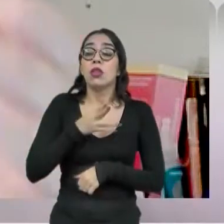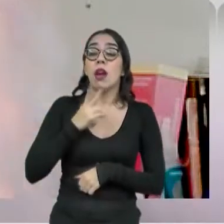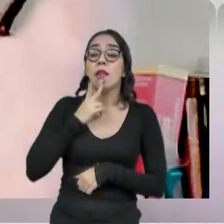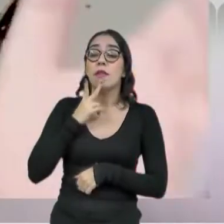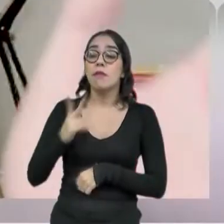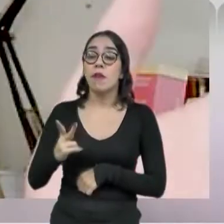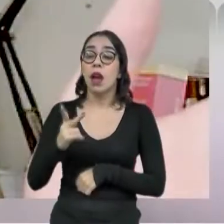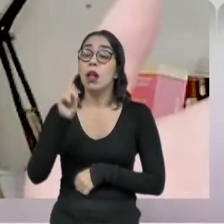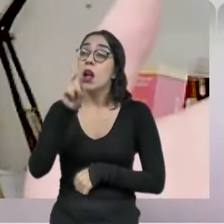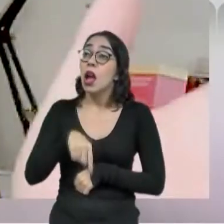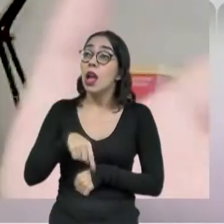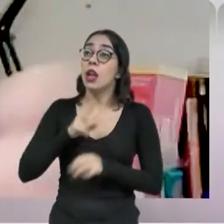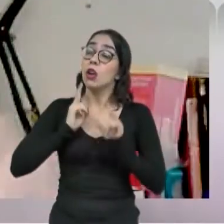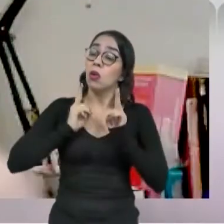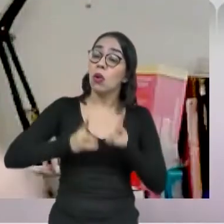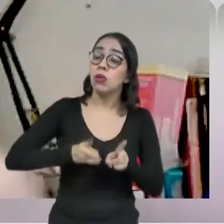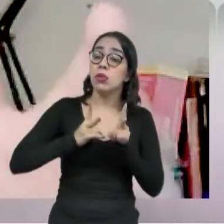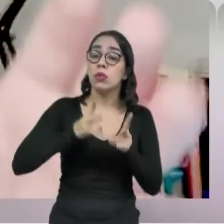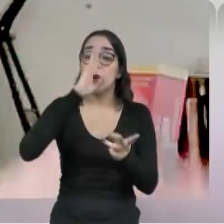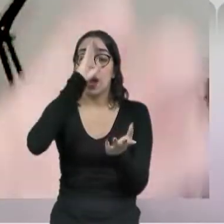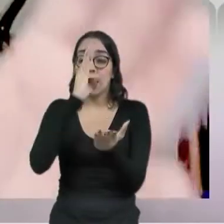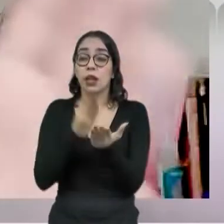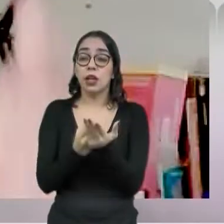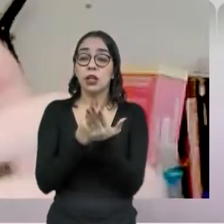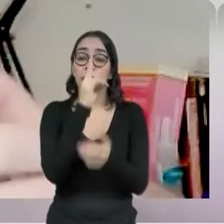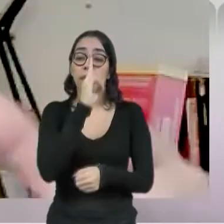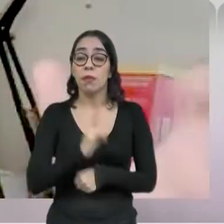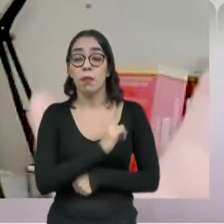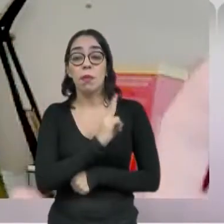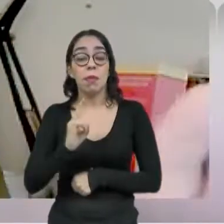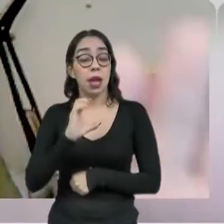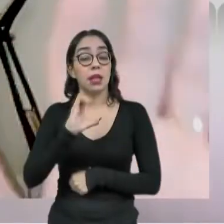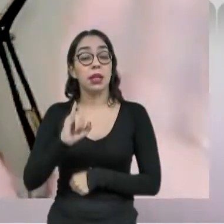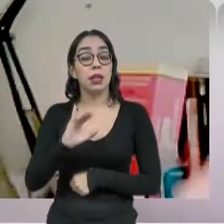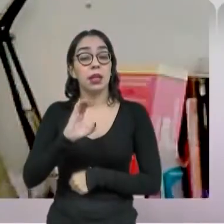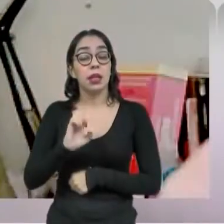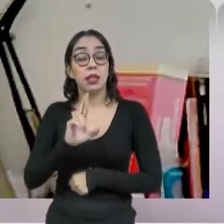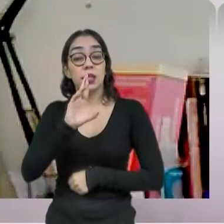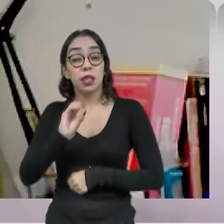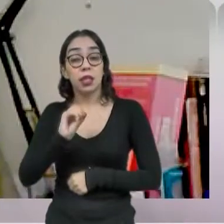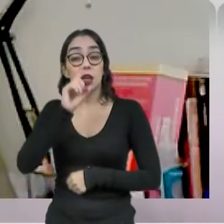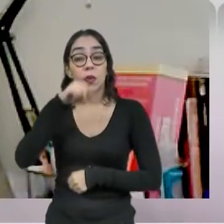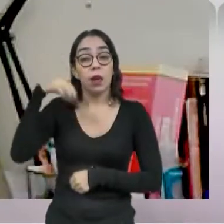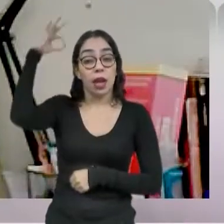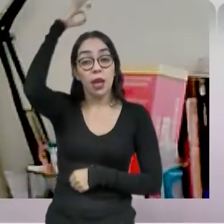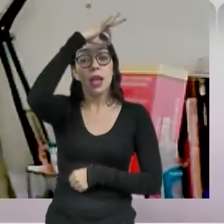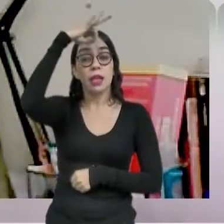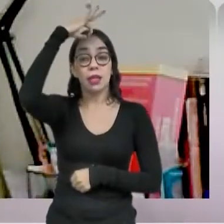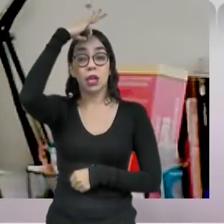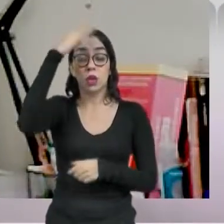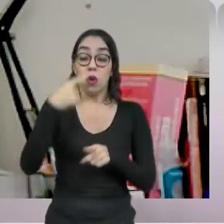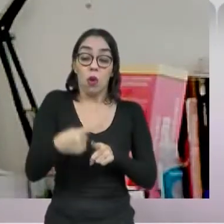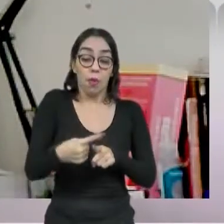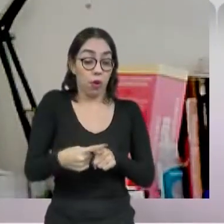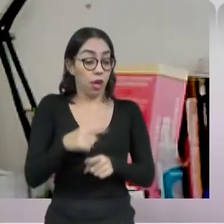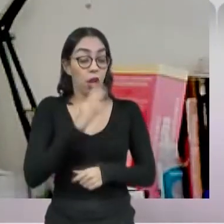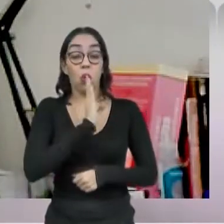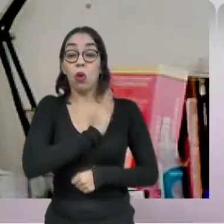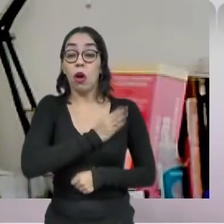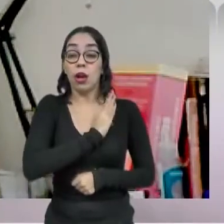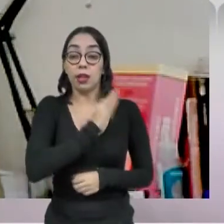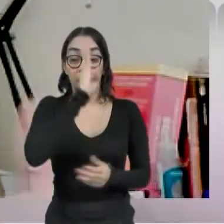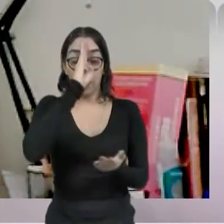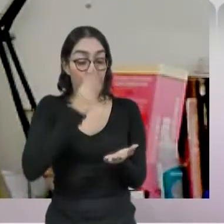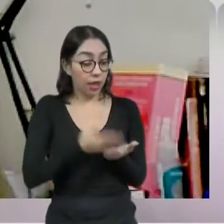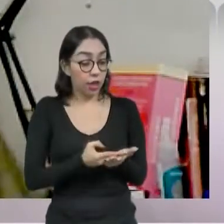não adianta, não importa, padre Cícero já é santo no meu coração. É assim que o Romero se coloca. Então, meu